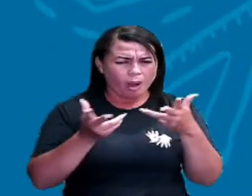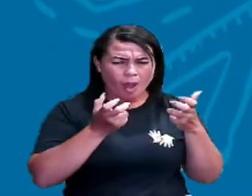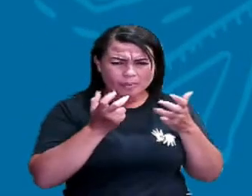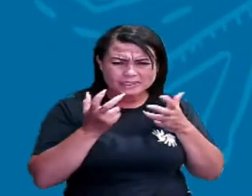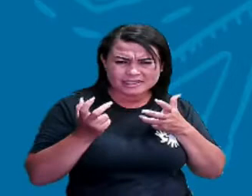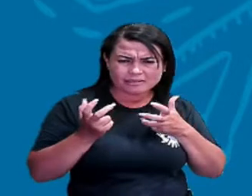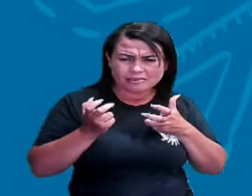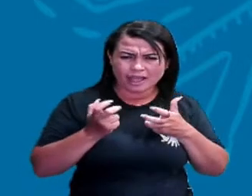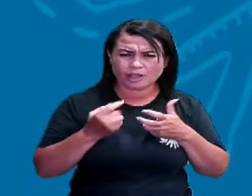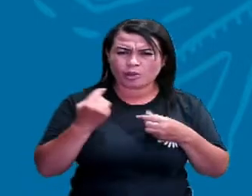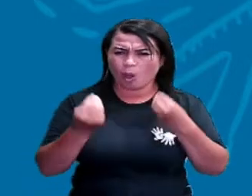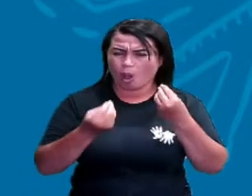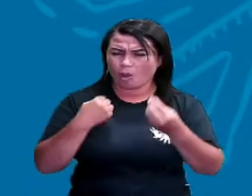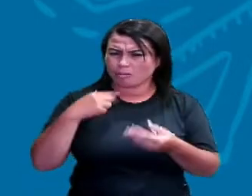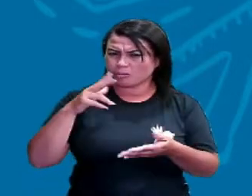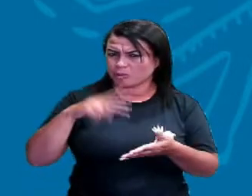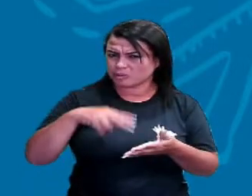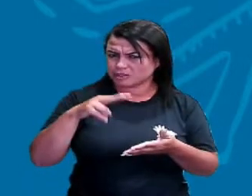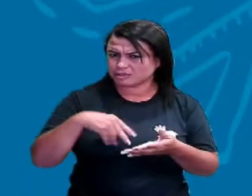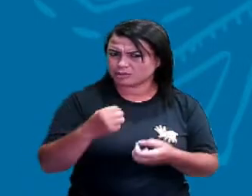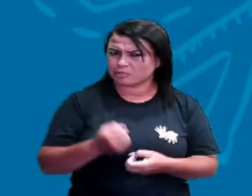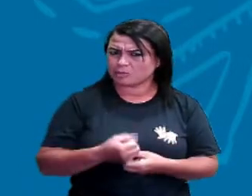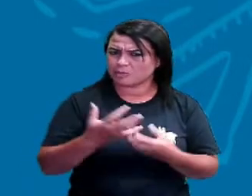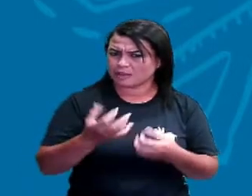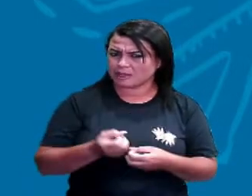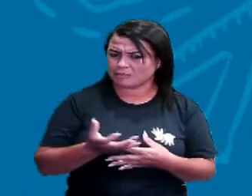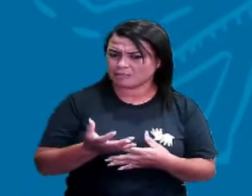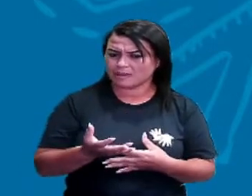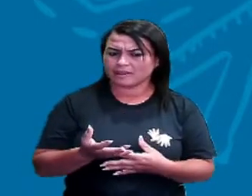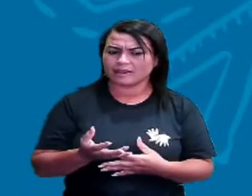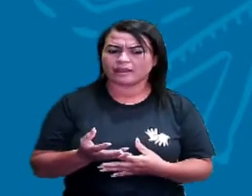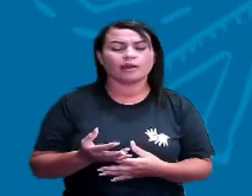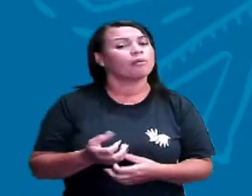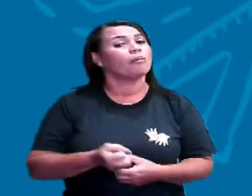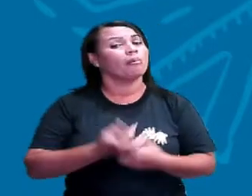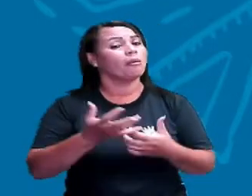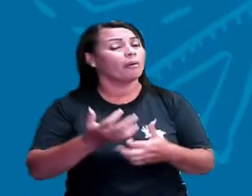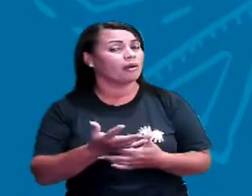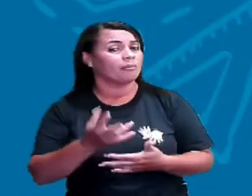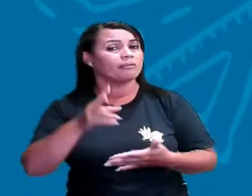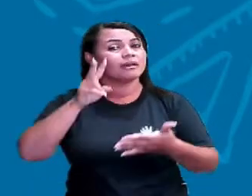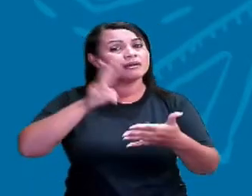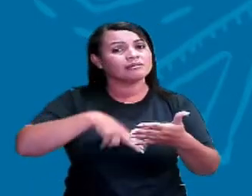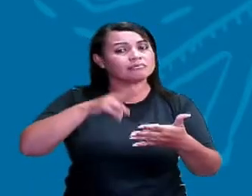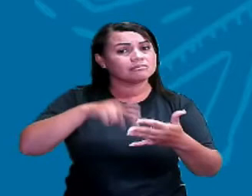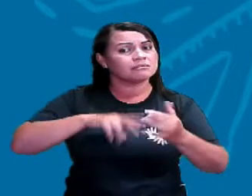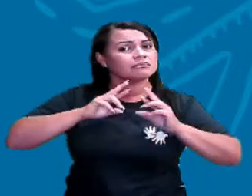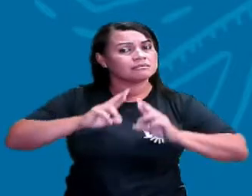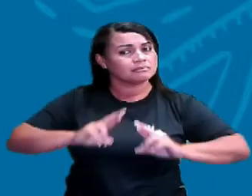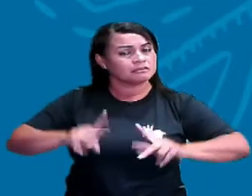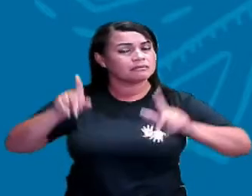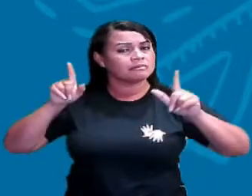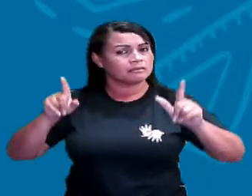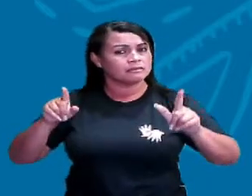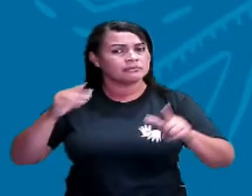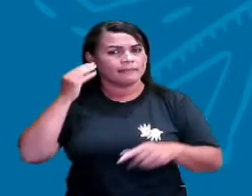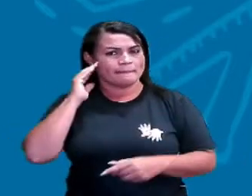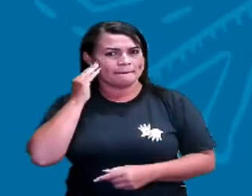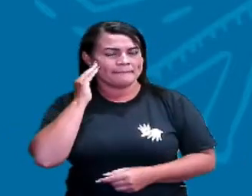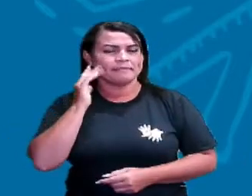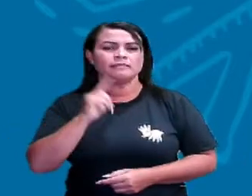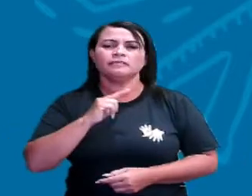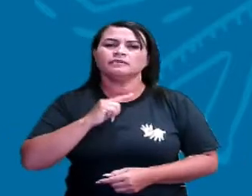Vocês observaram como eu li o poema? Um poema, ele é lido de forma diferente,